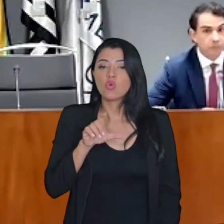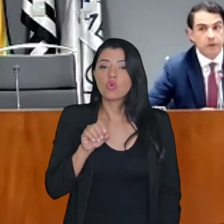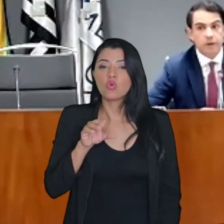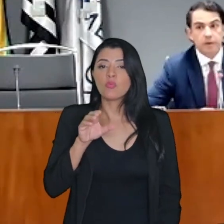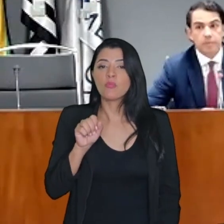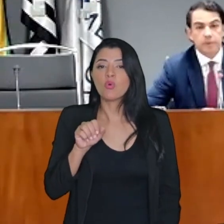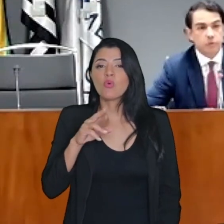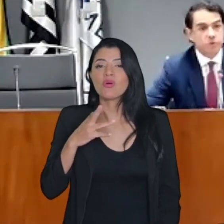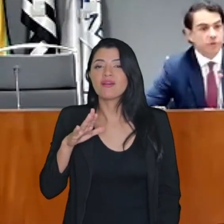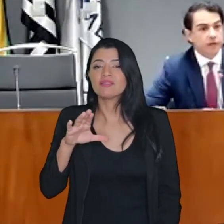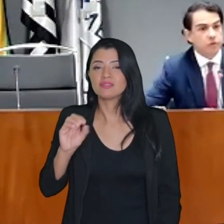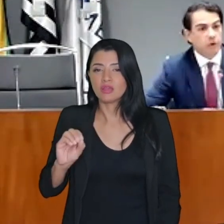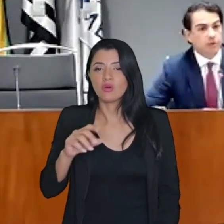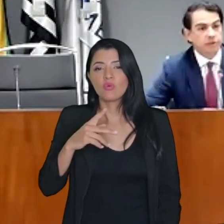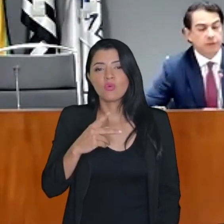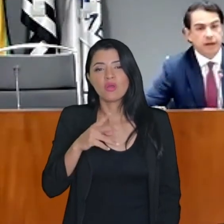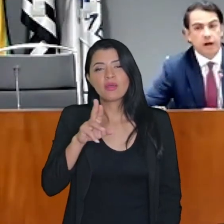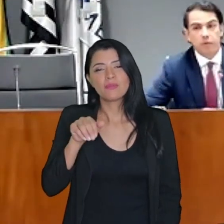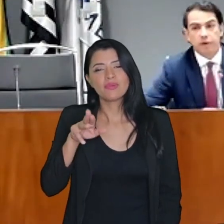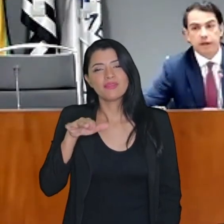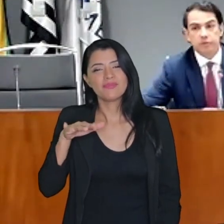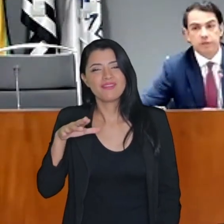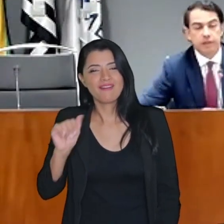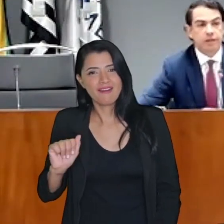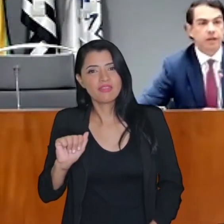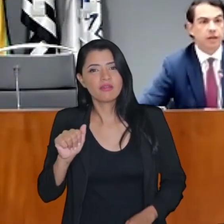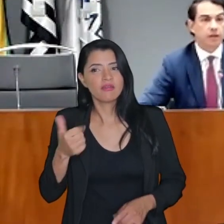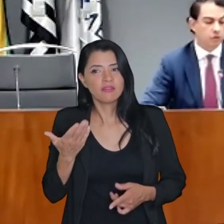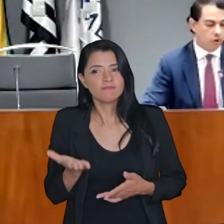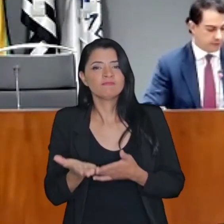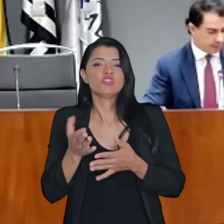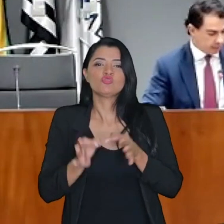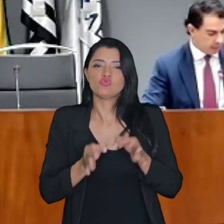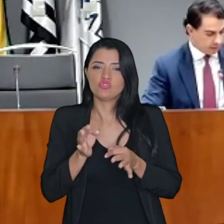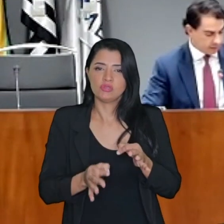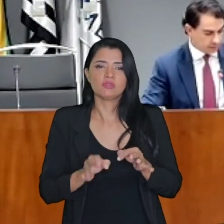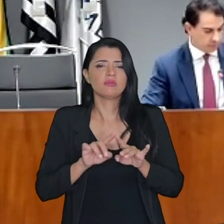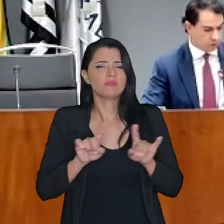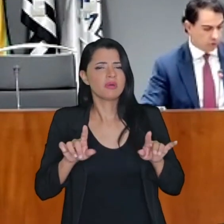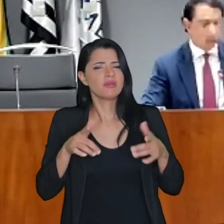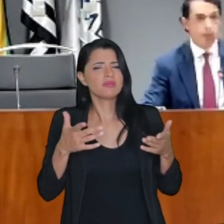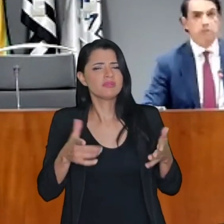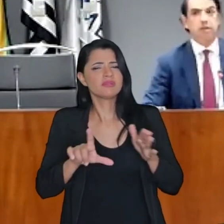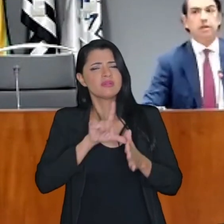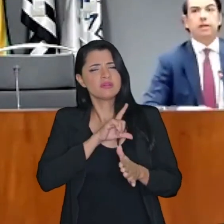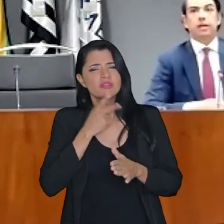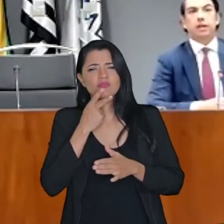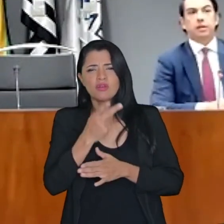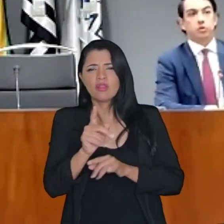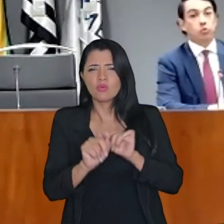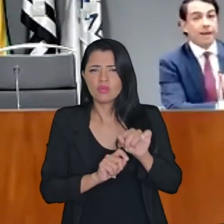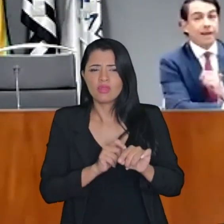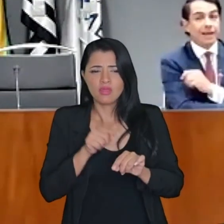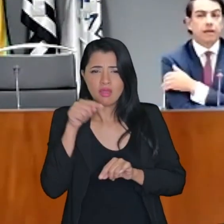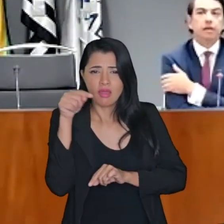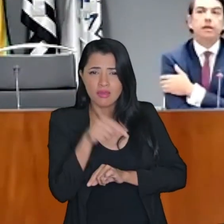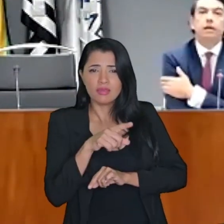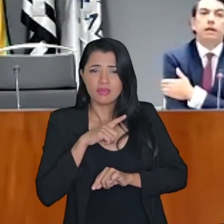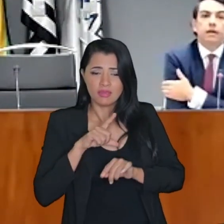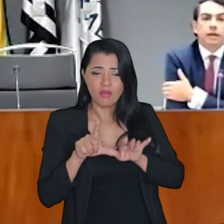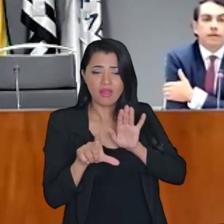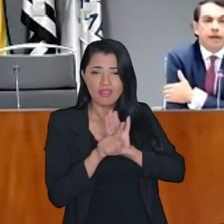justiça. Mas eu gostaria só de destacar o fato de que nós aqui estamos diante de uma